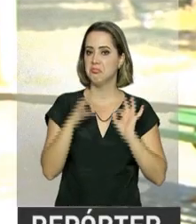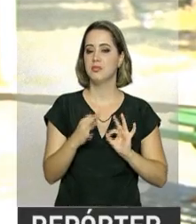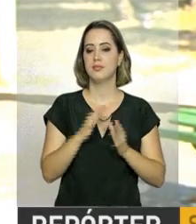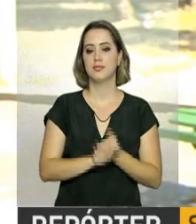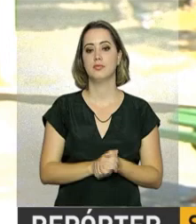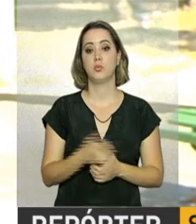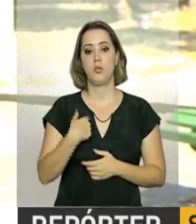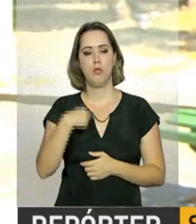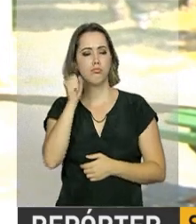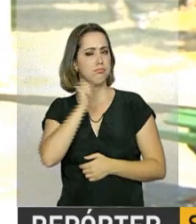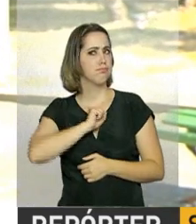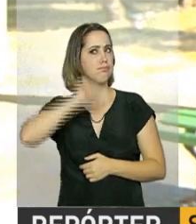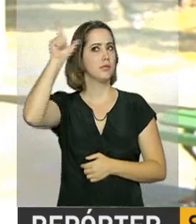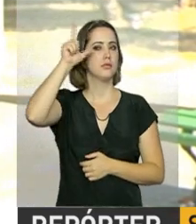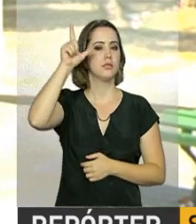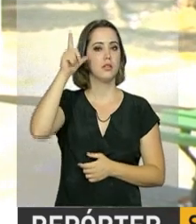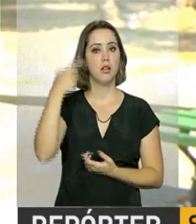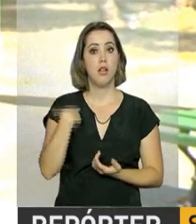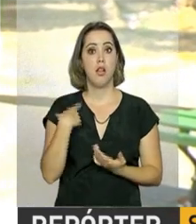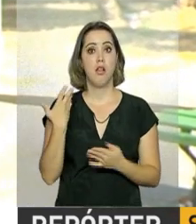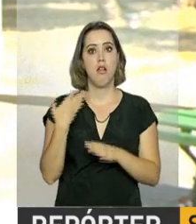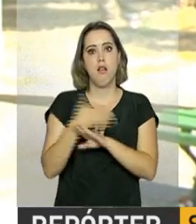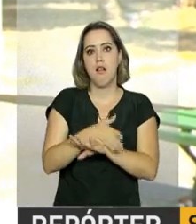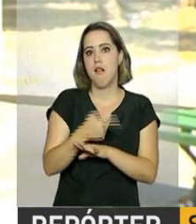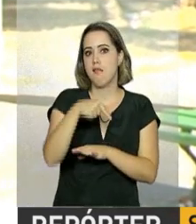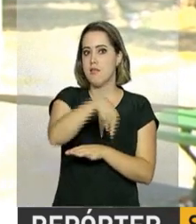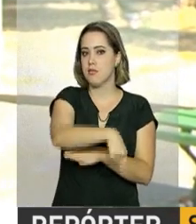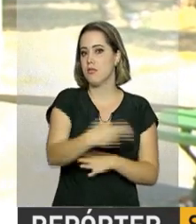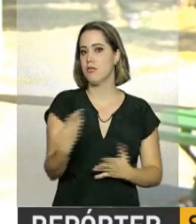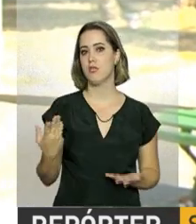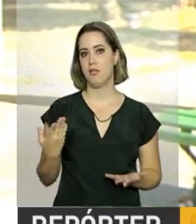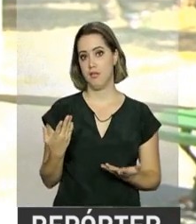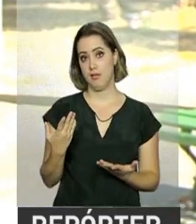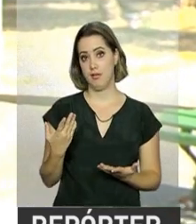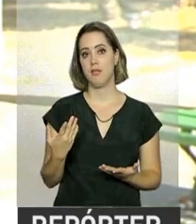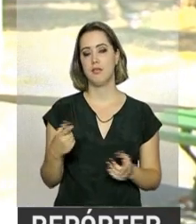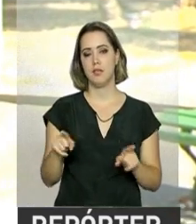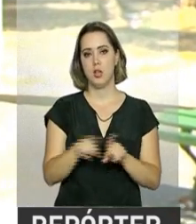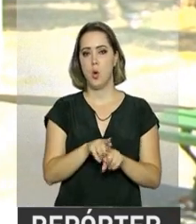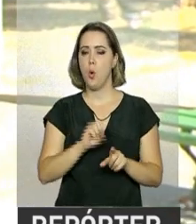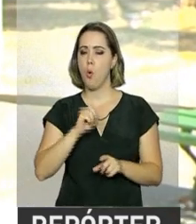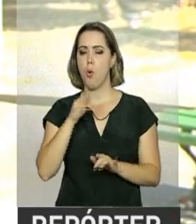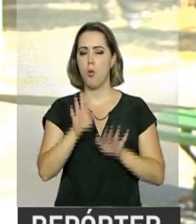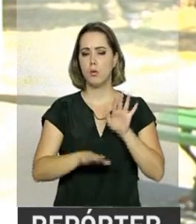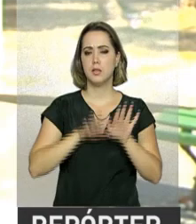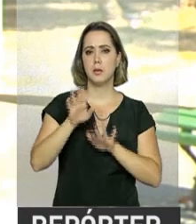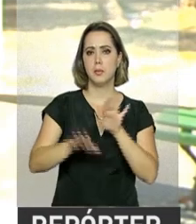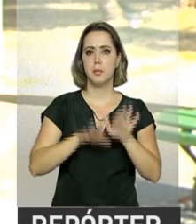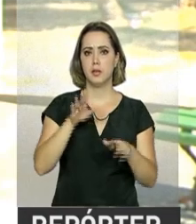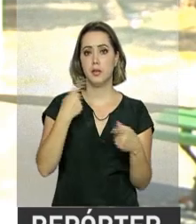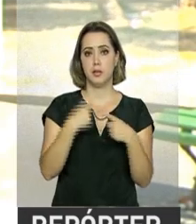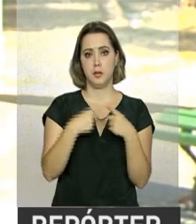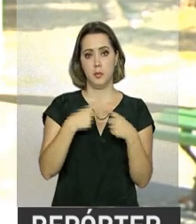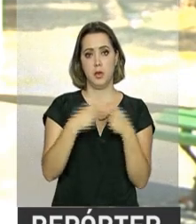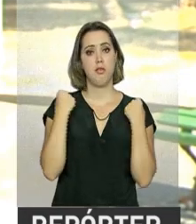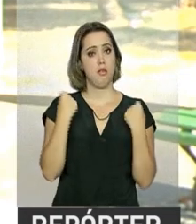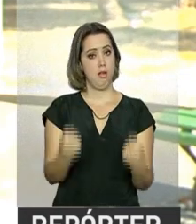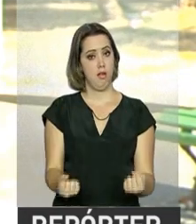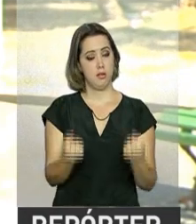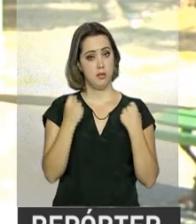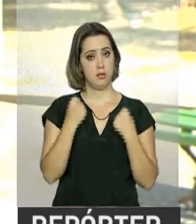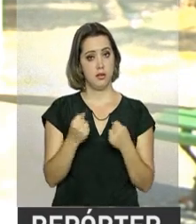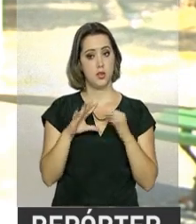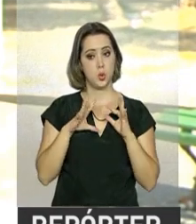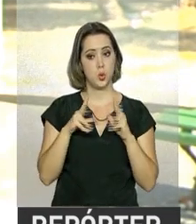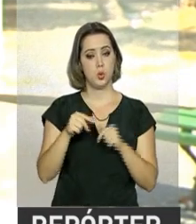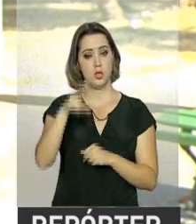acorda de manhã né Lógico e a gente vem para cá ou então faz caminhada nãoé porque aqui tem um exercício de segunda a